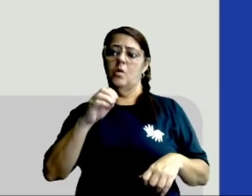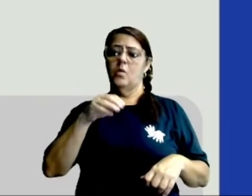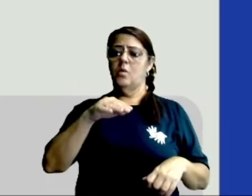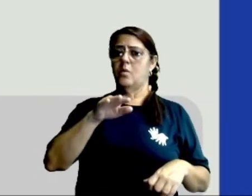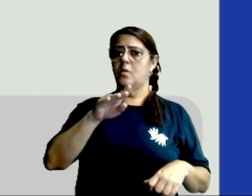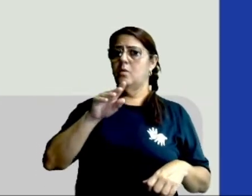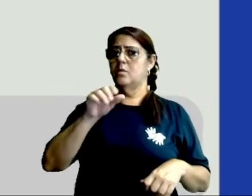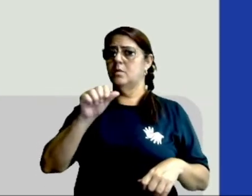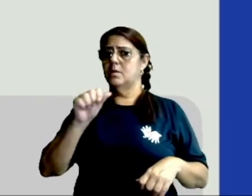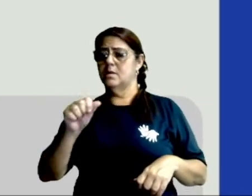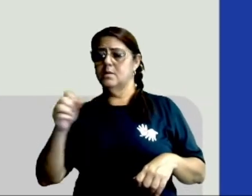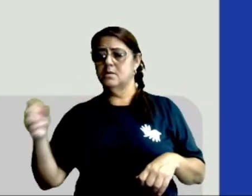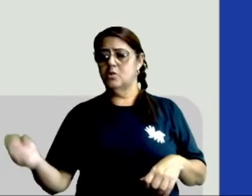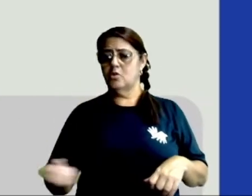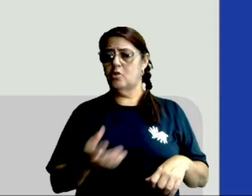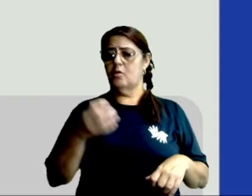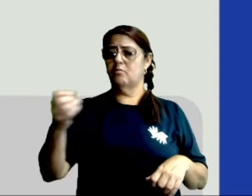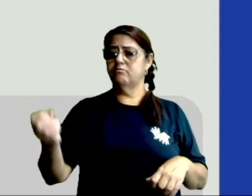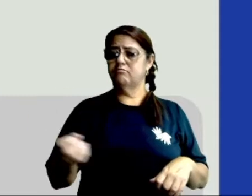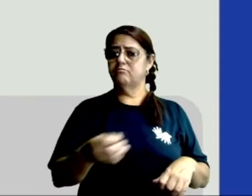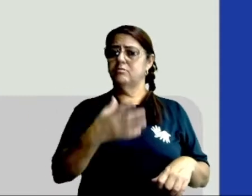colônias que se vinham de